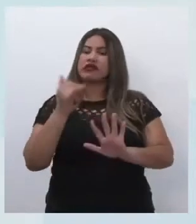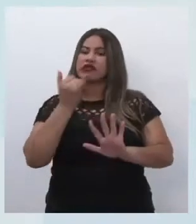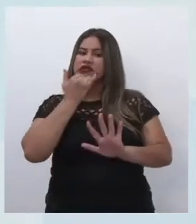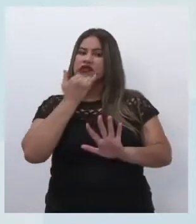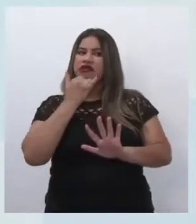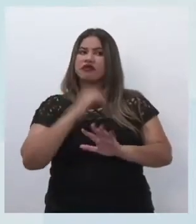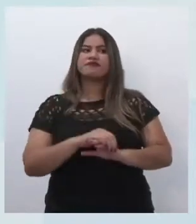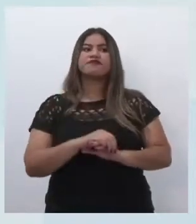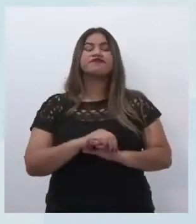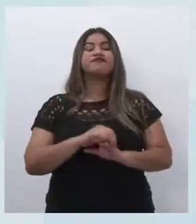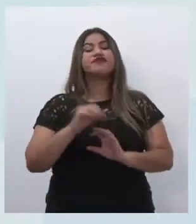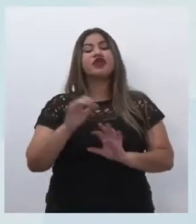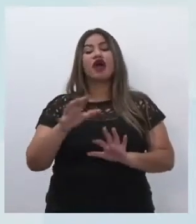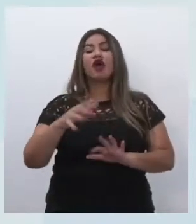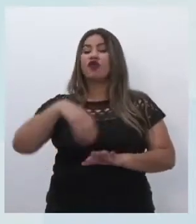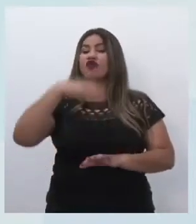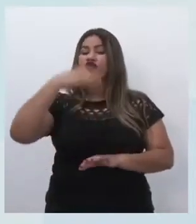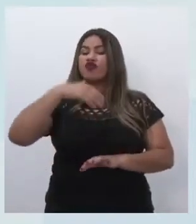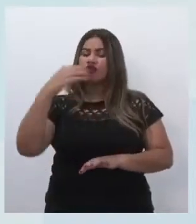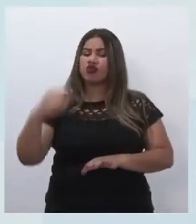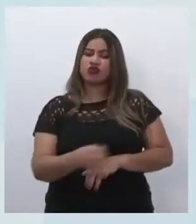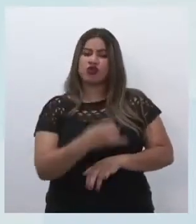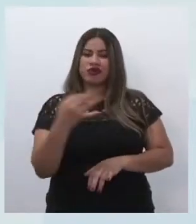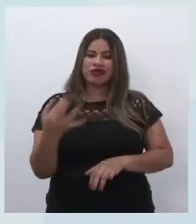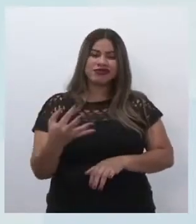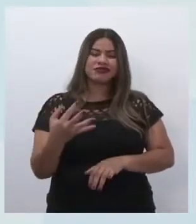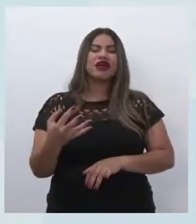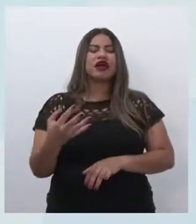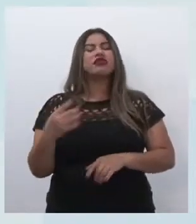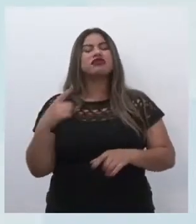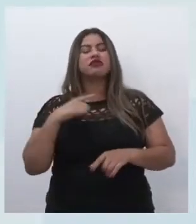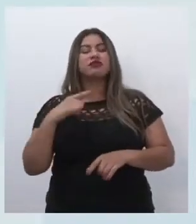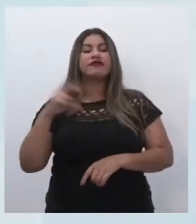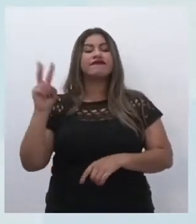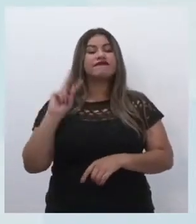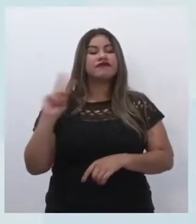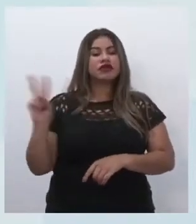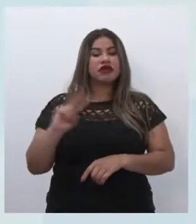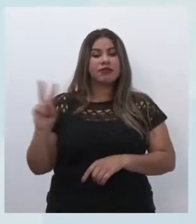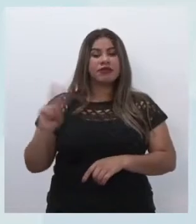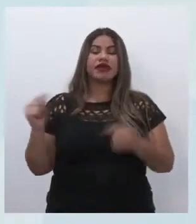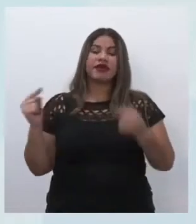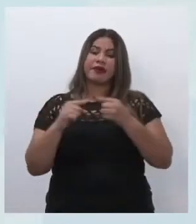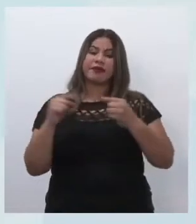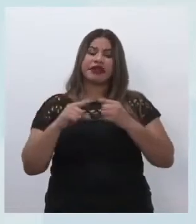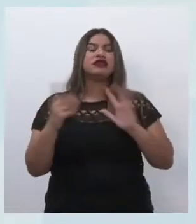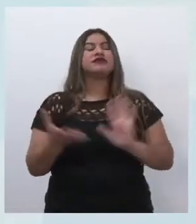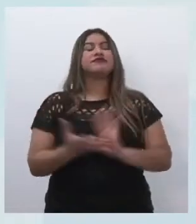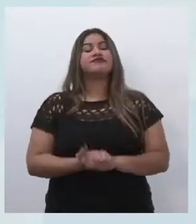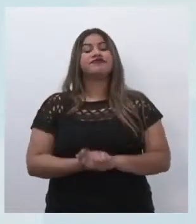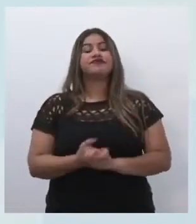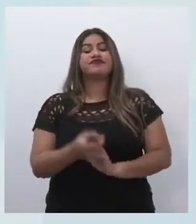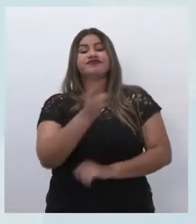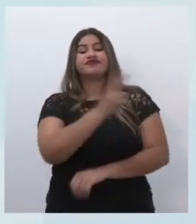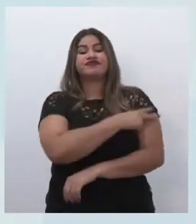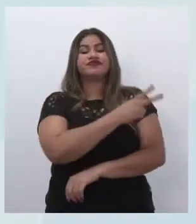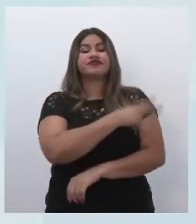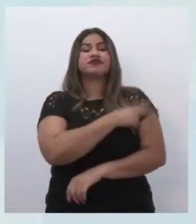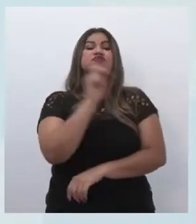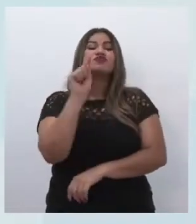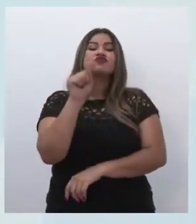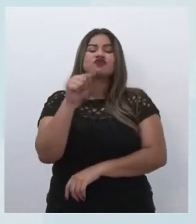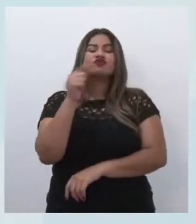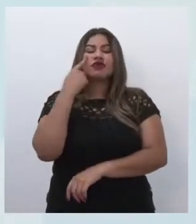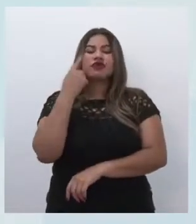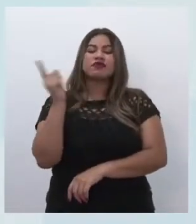a quantidade de frutas e os tipos de vitaminas analisadas, tá? E aí, para o segundo ano, vamos ver, próximo